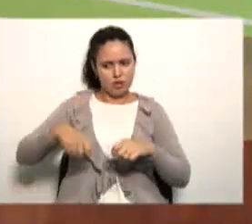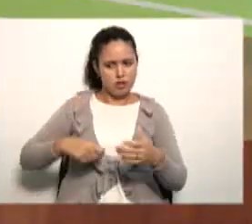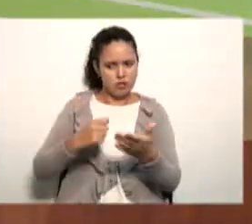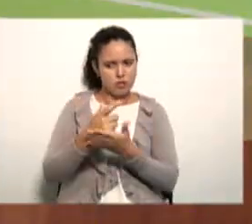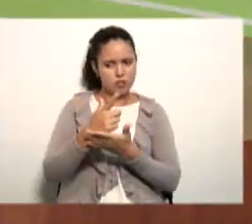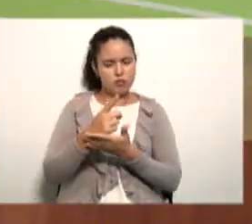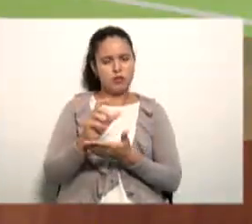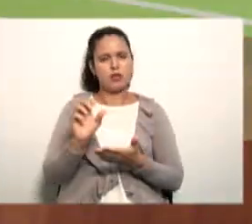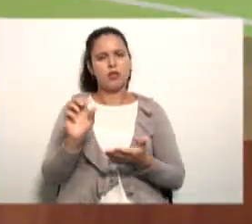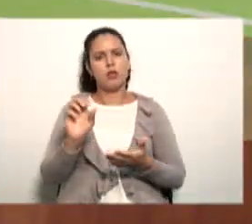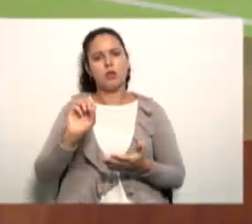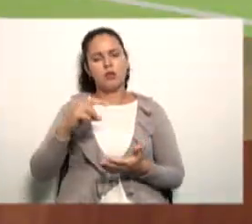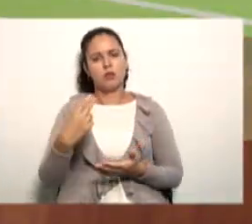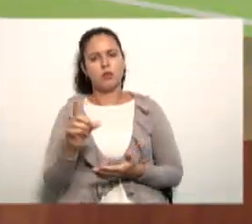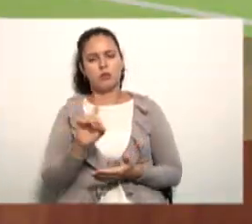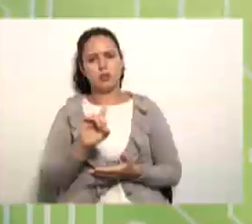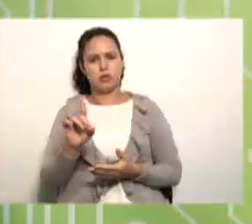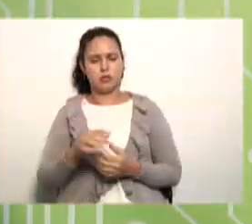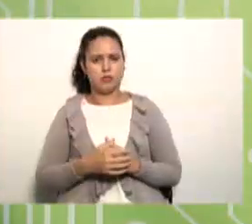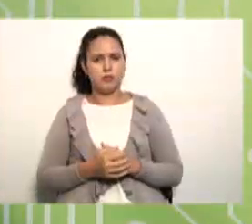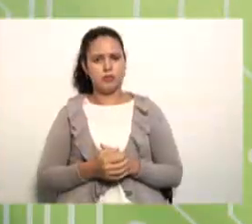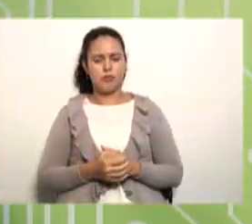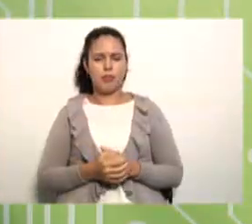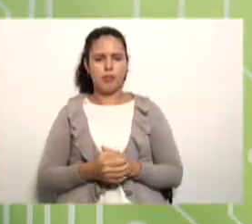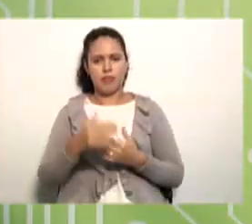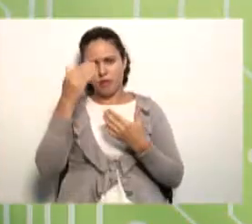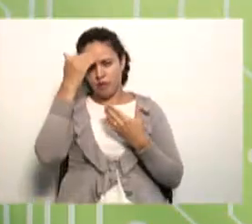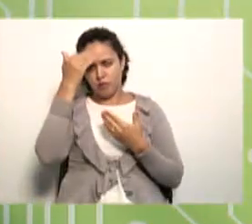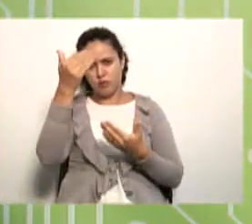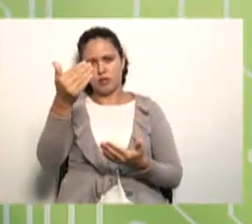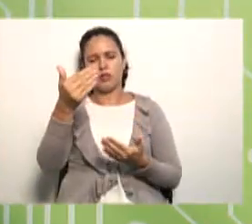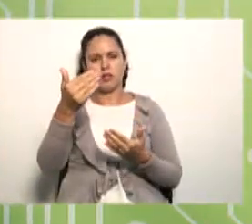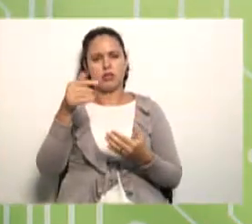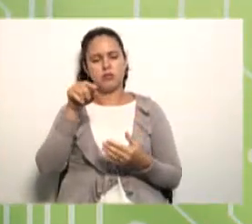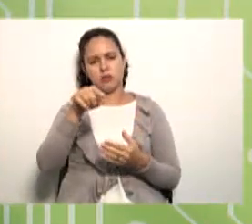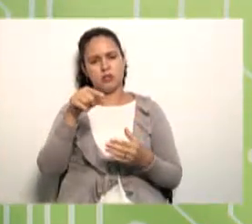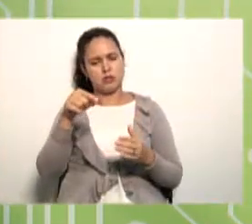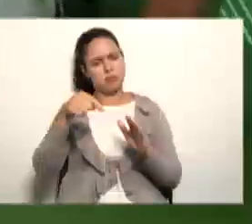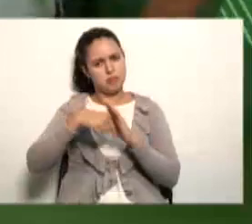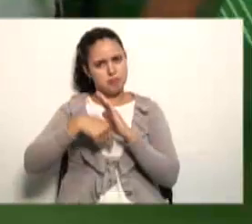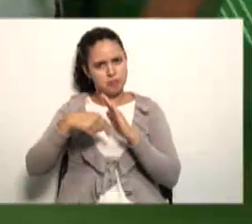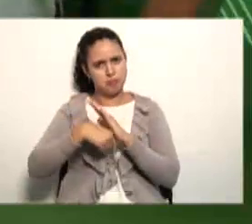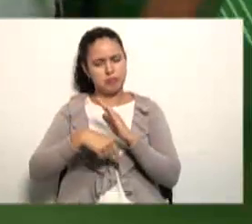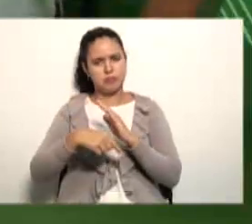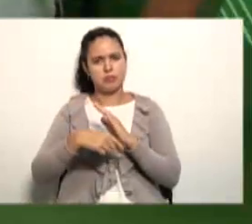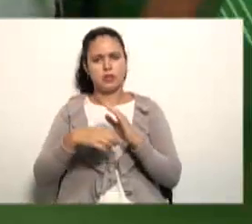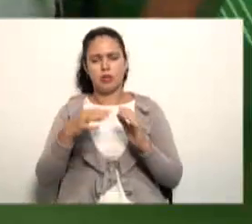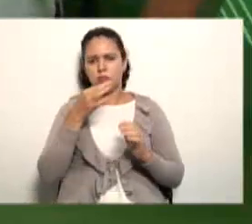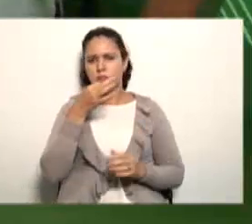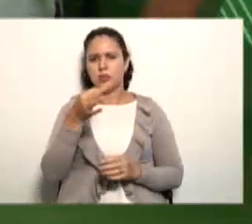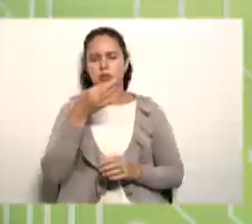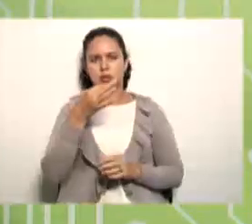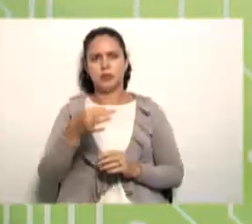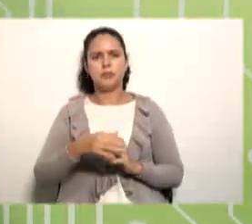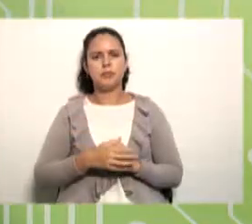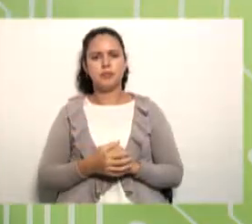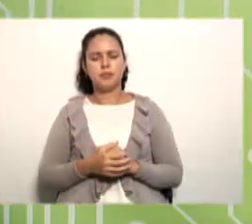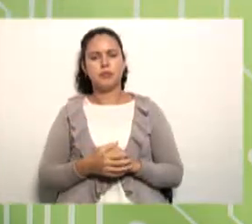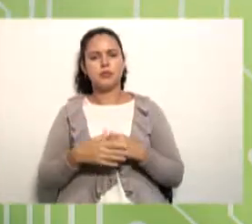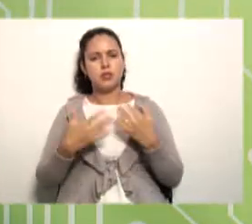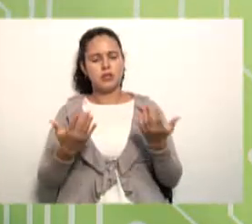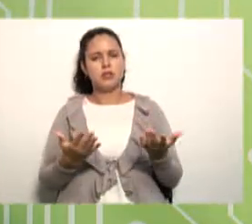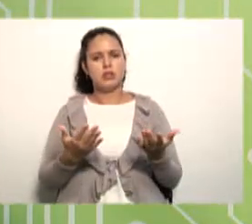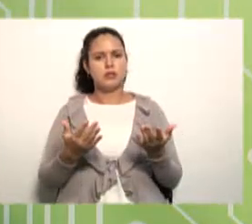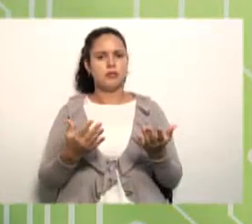Isso, são duas participações. Gente, muito grato pela participação, né? Muito bom ver vocês respondendo. De vocês. E aí a gente comentou, essas